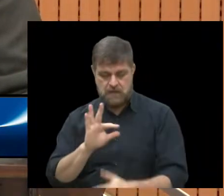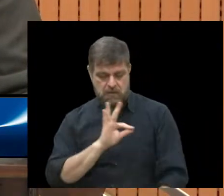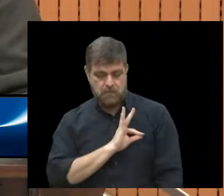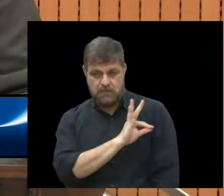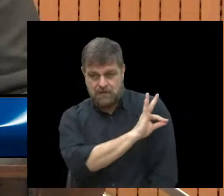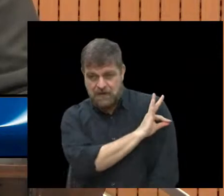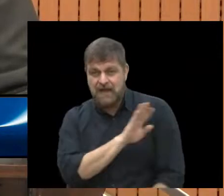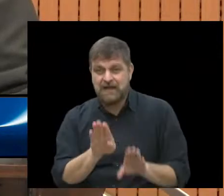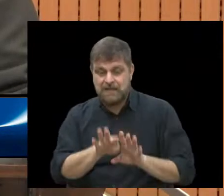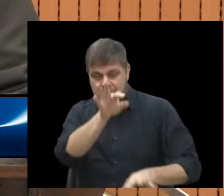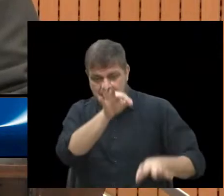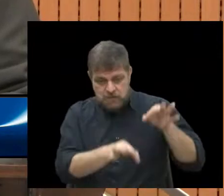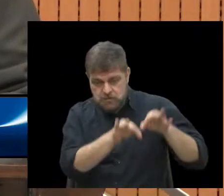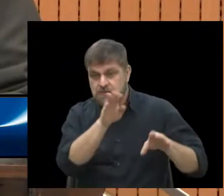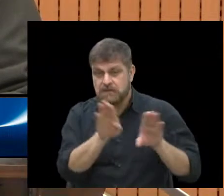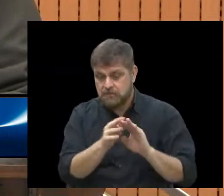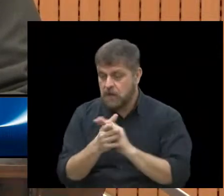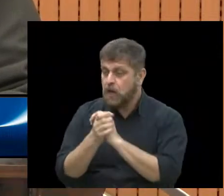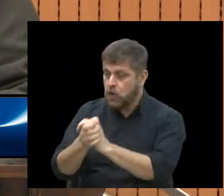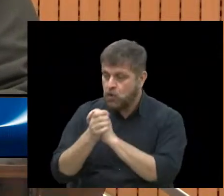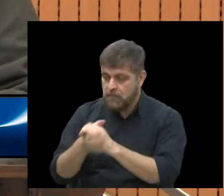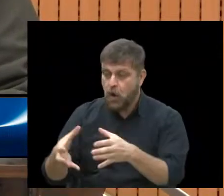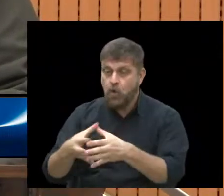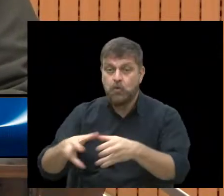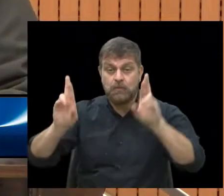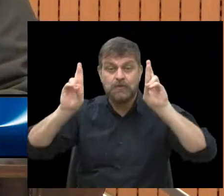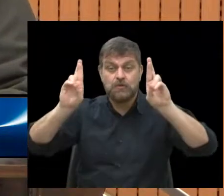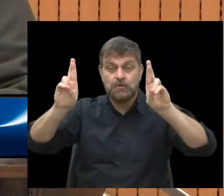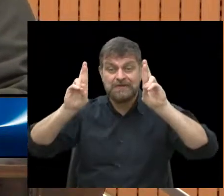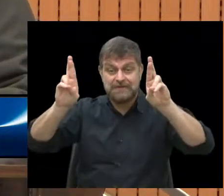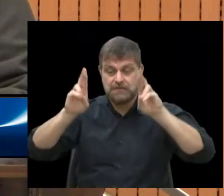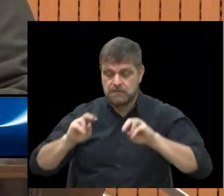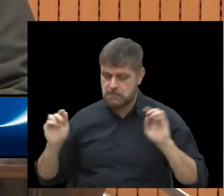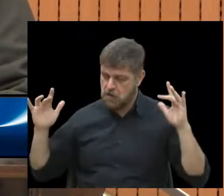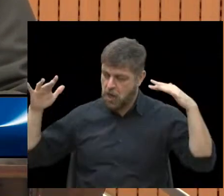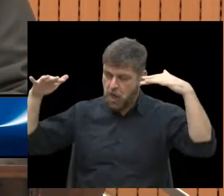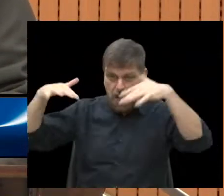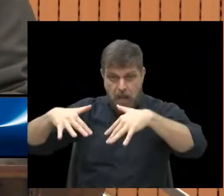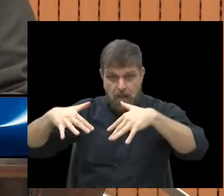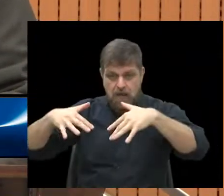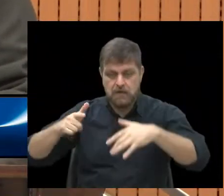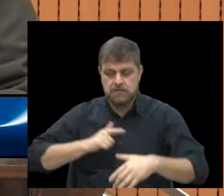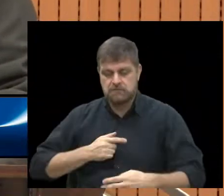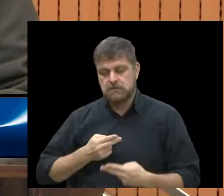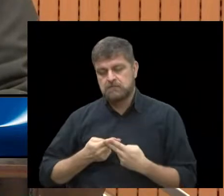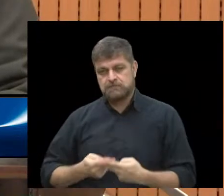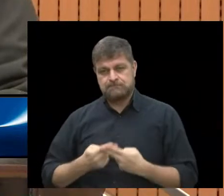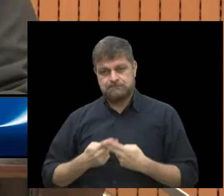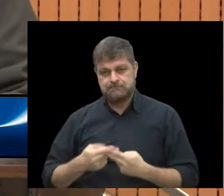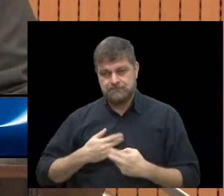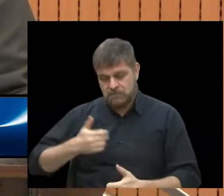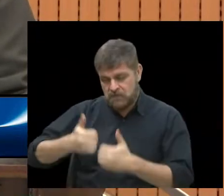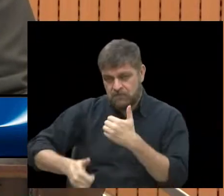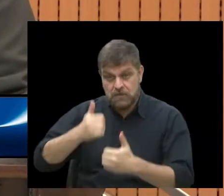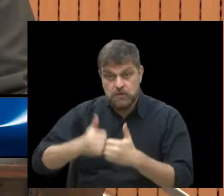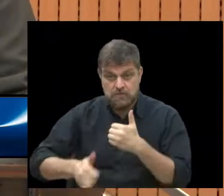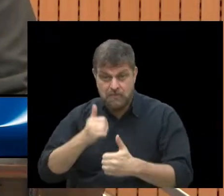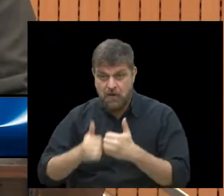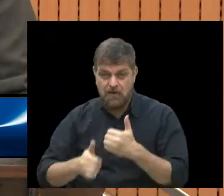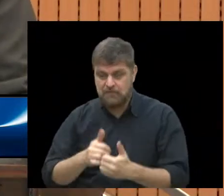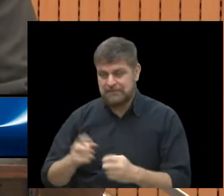parabéns à Justiça e parabéns aos torcedores também que souberam compreender que futebol é